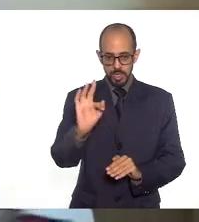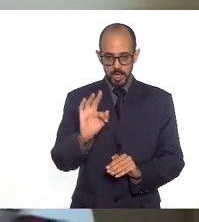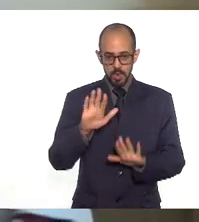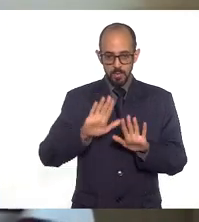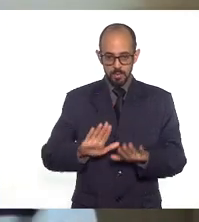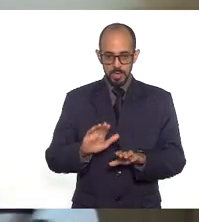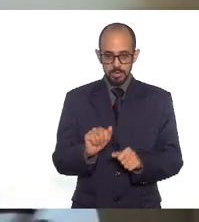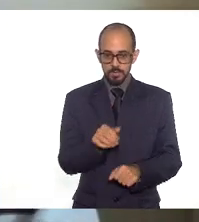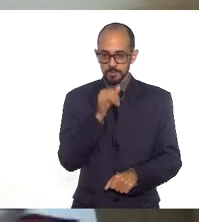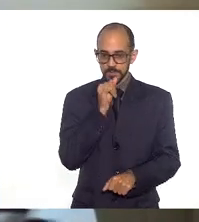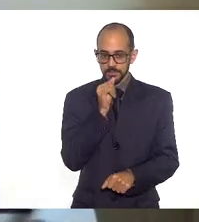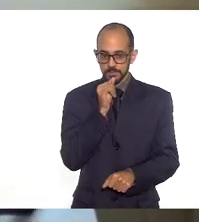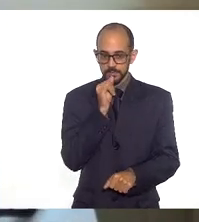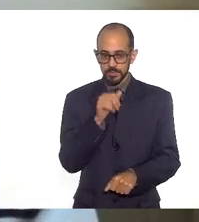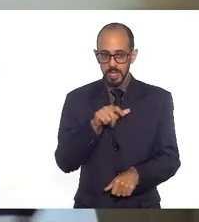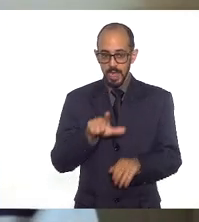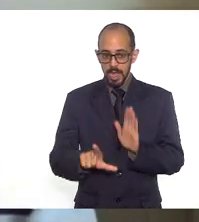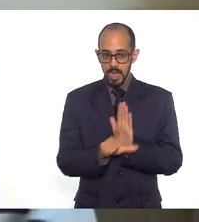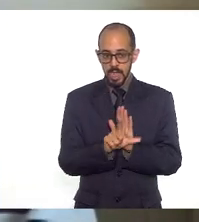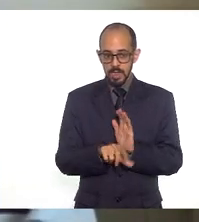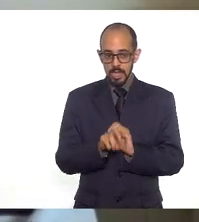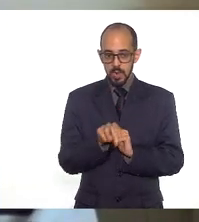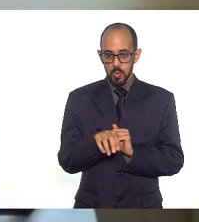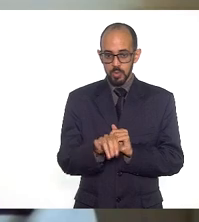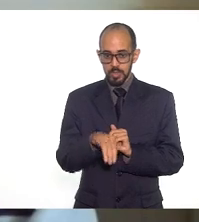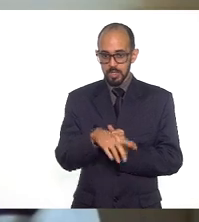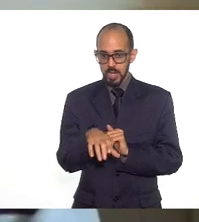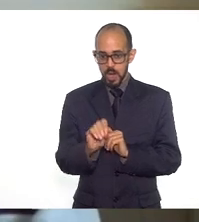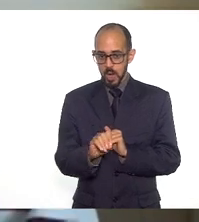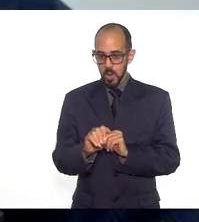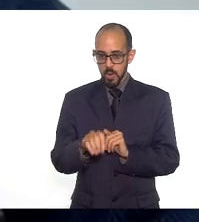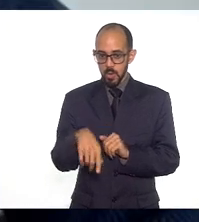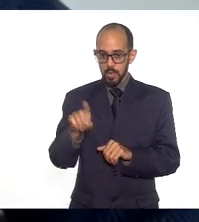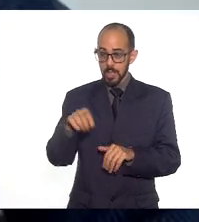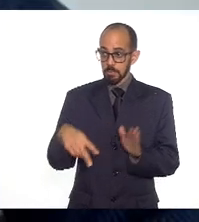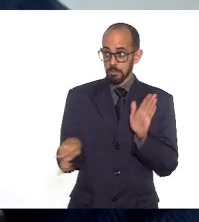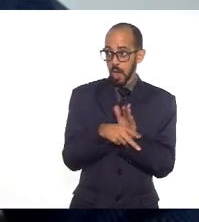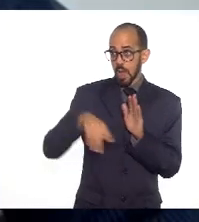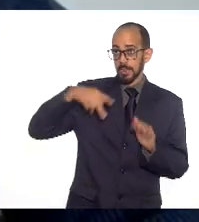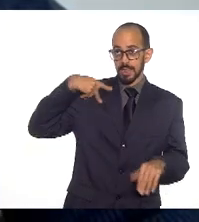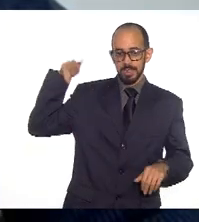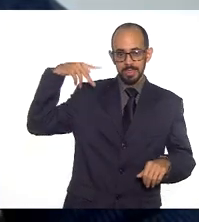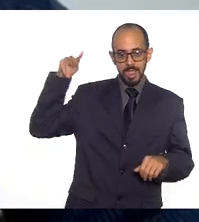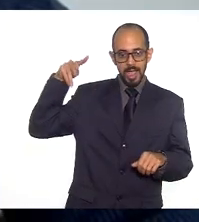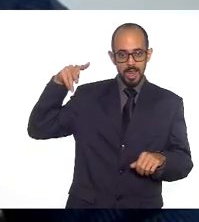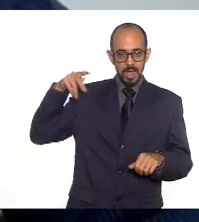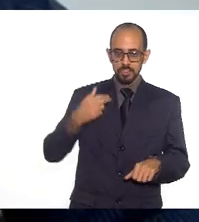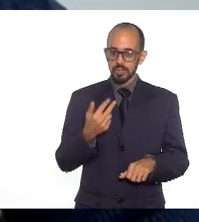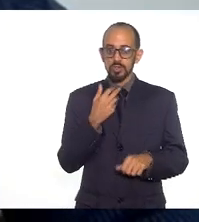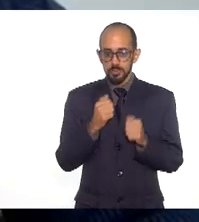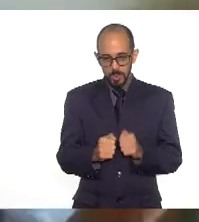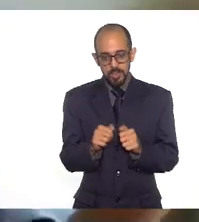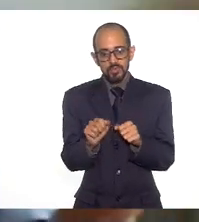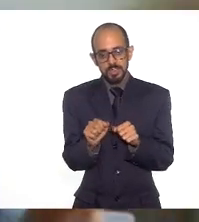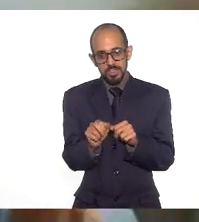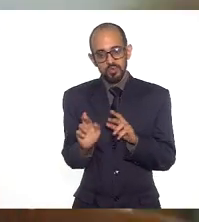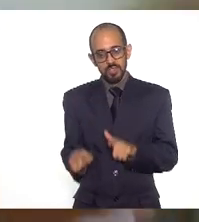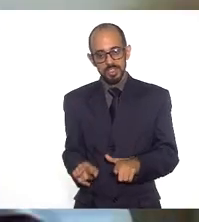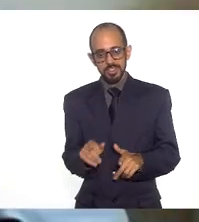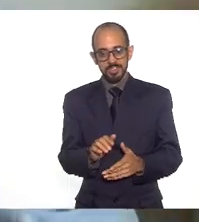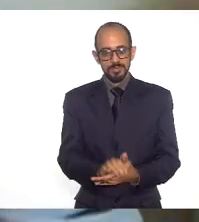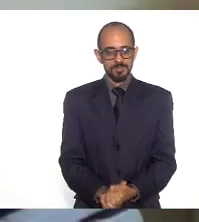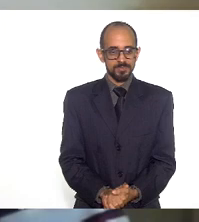Público Federal, só diz respeito à União. Claro, sim. Não, mas é a minha... Deputado